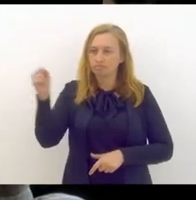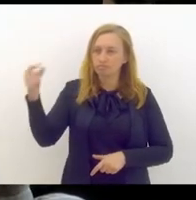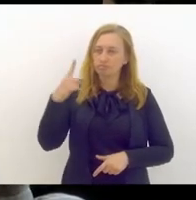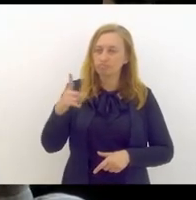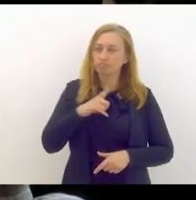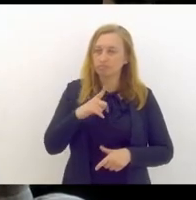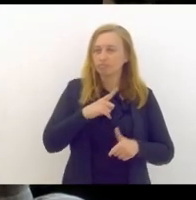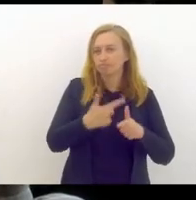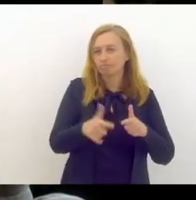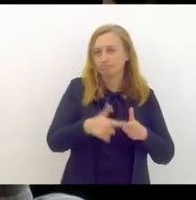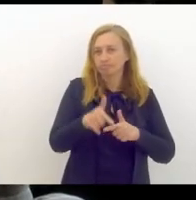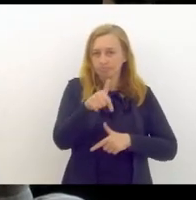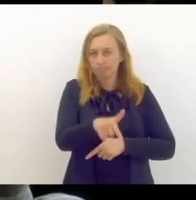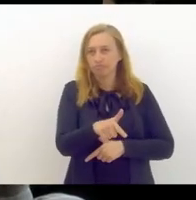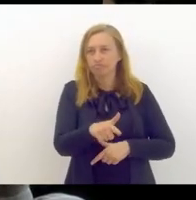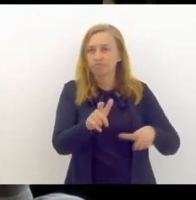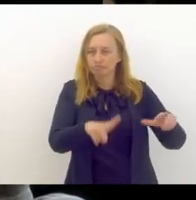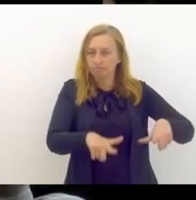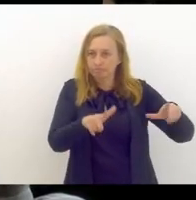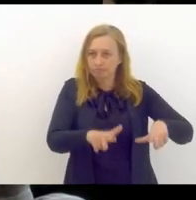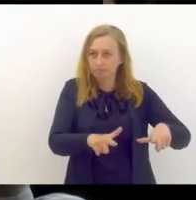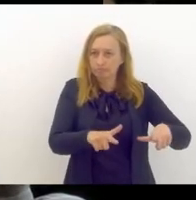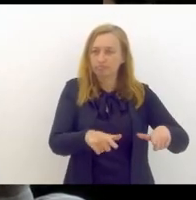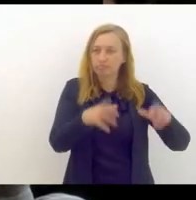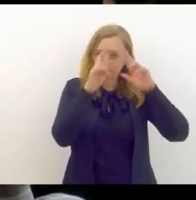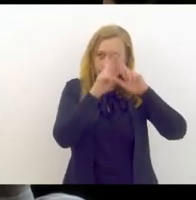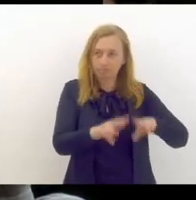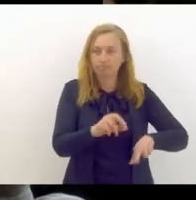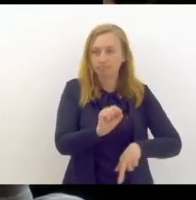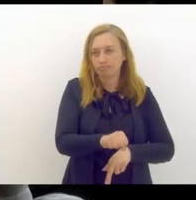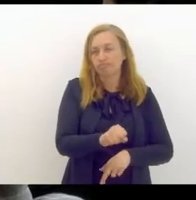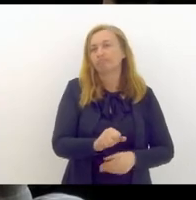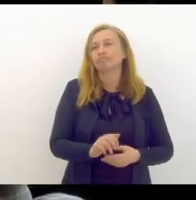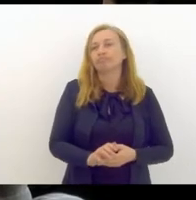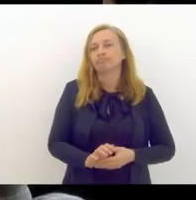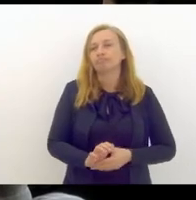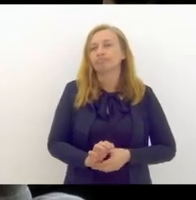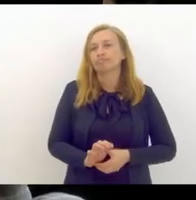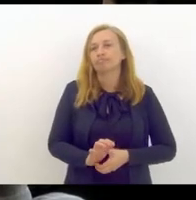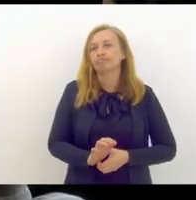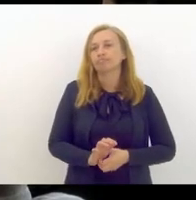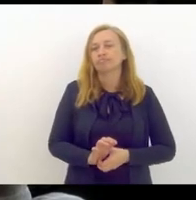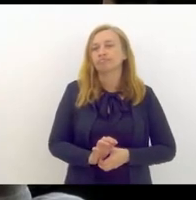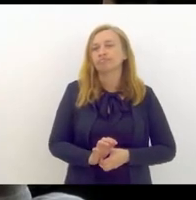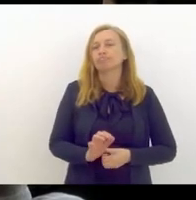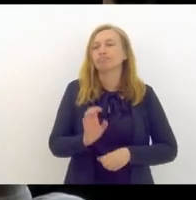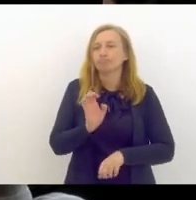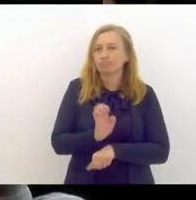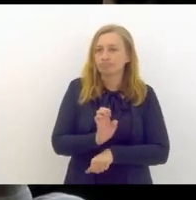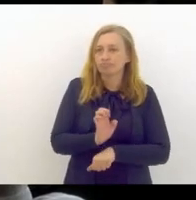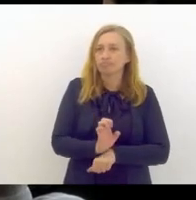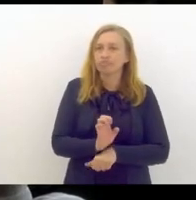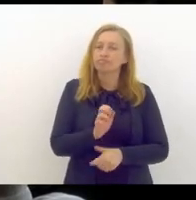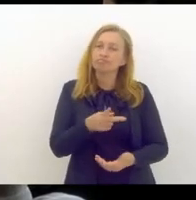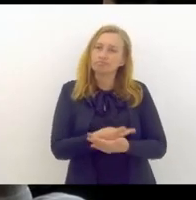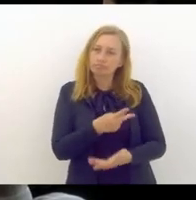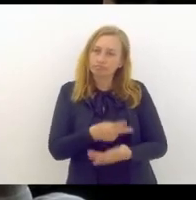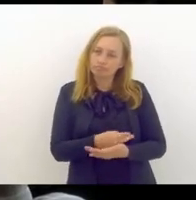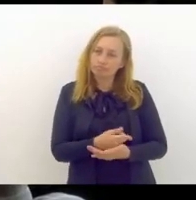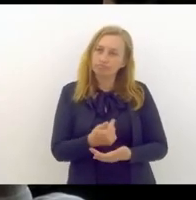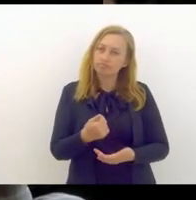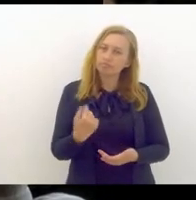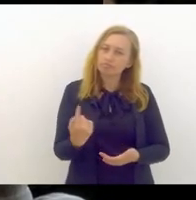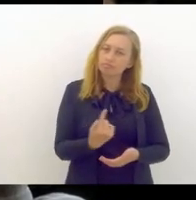que direito de propriedade tem que ser respeitado. Então, assim, o Estado falha, e aí eu me coloco entre aqueles porque não